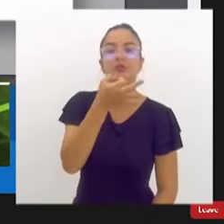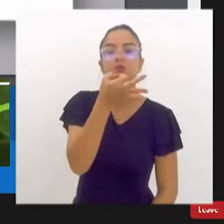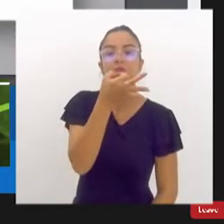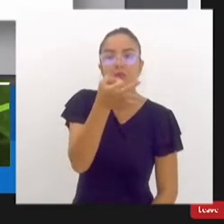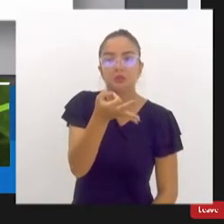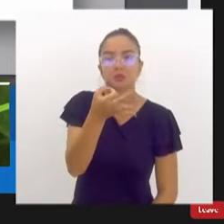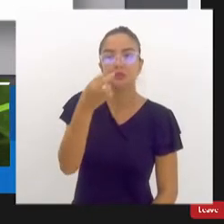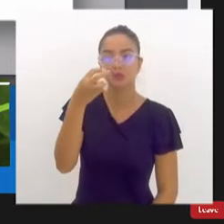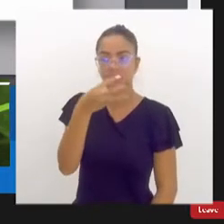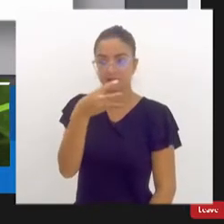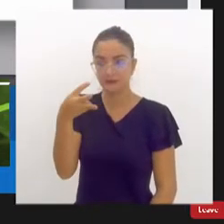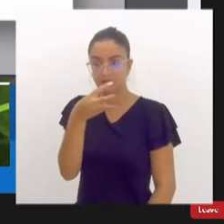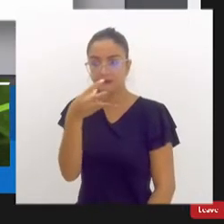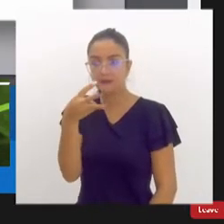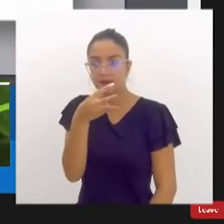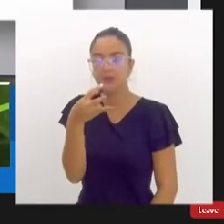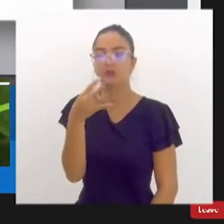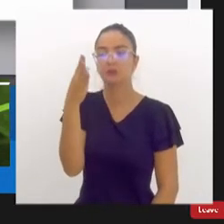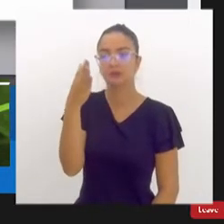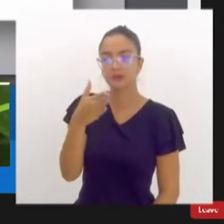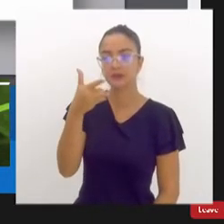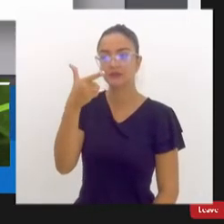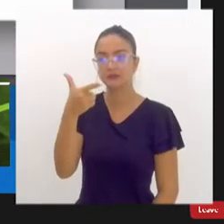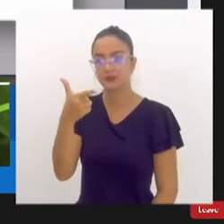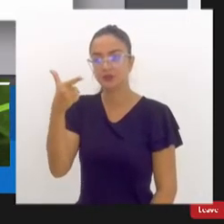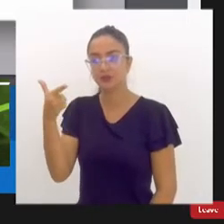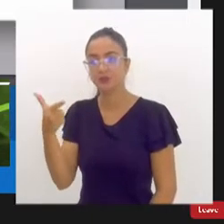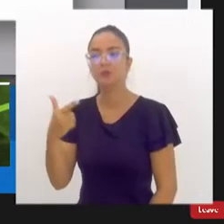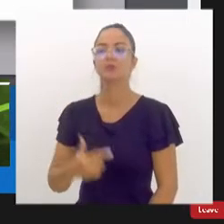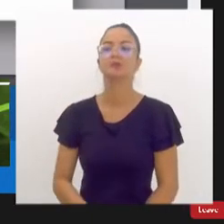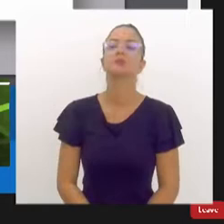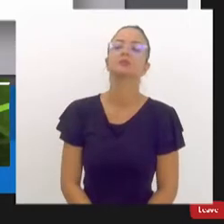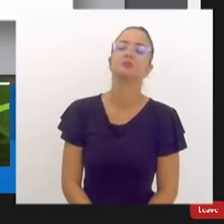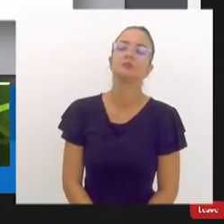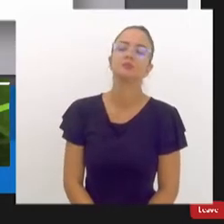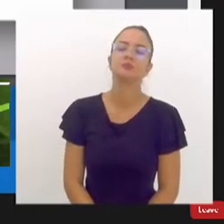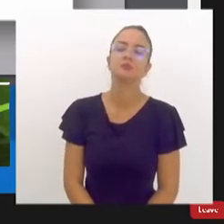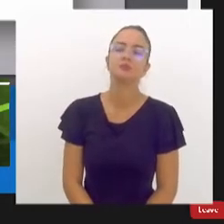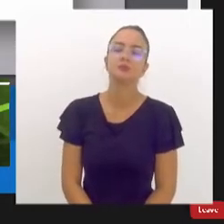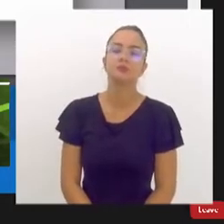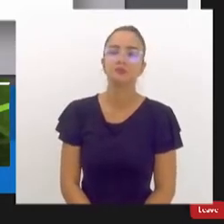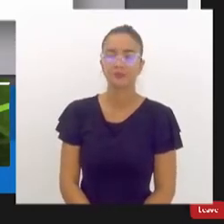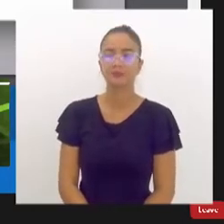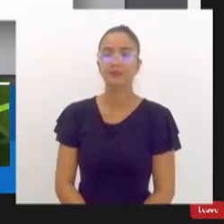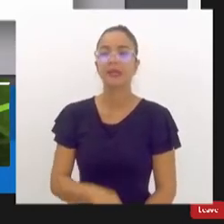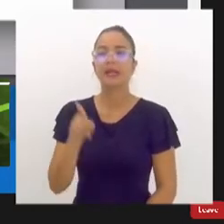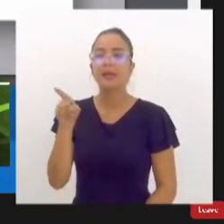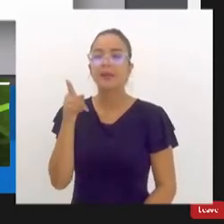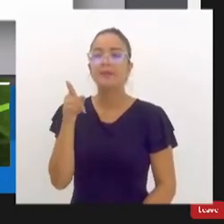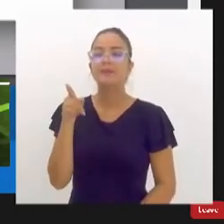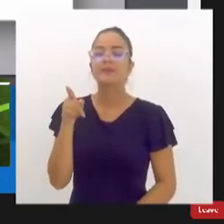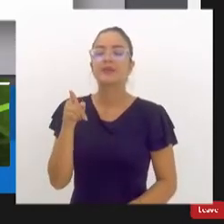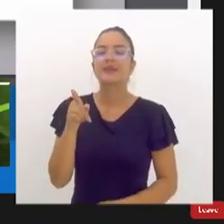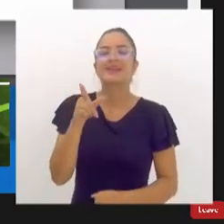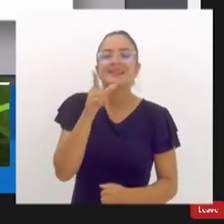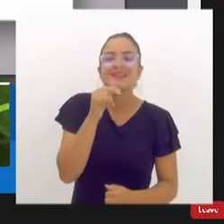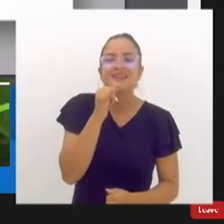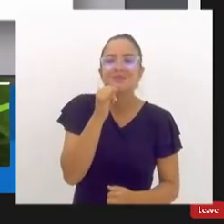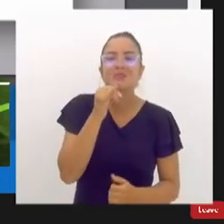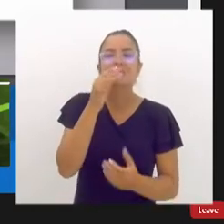Parecer 33 de 2022, que ele complementa os processos